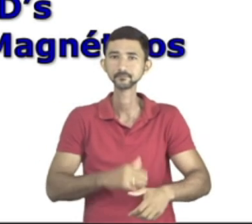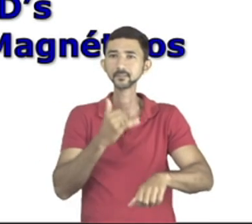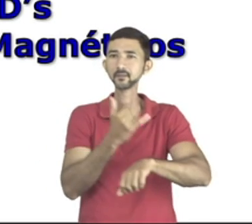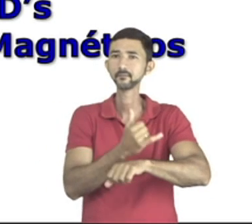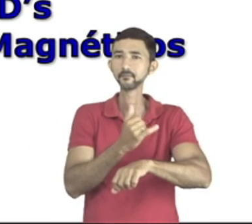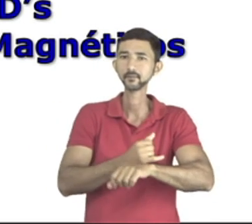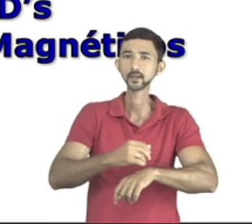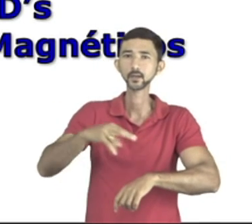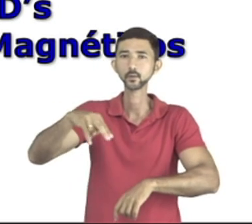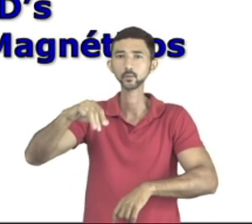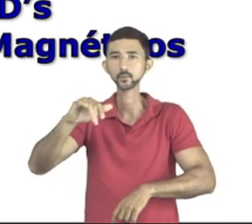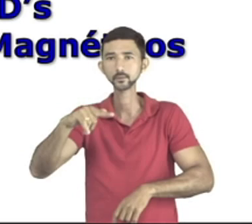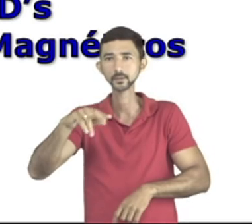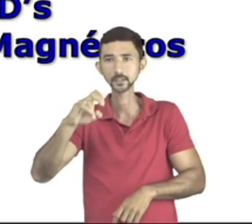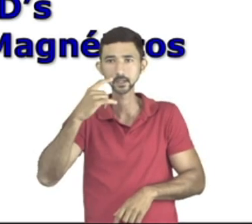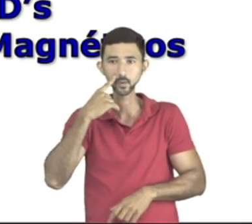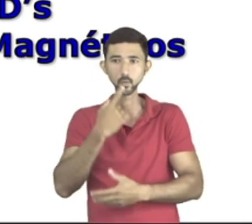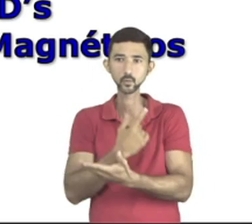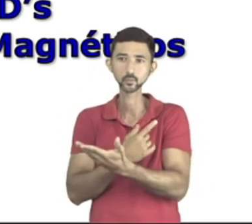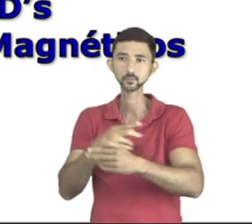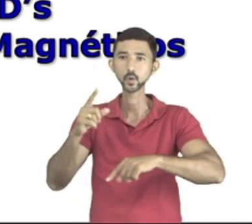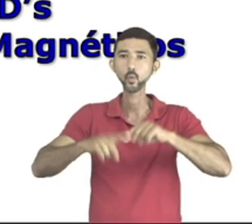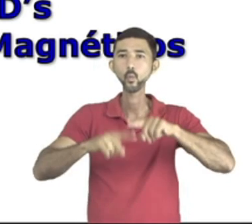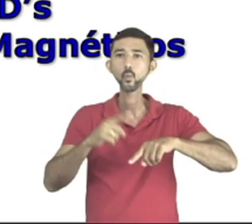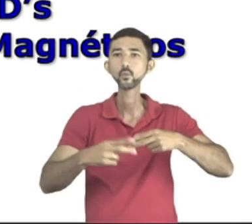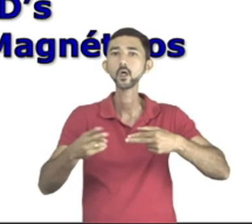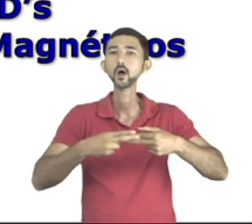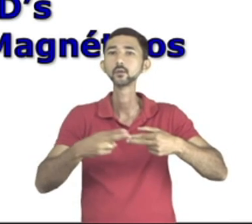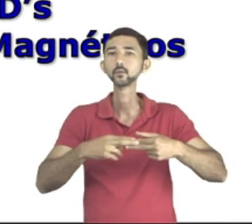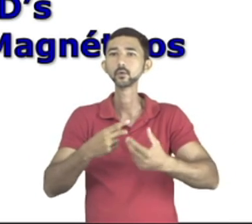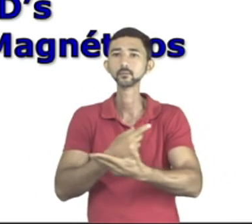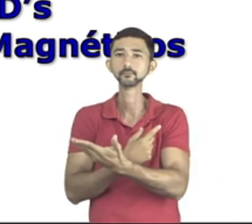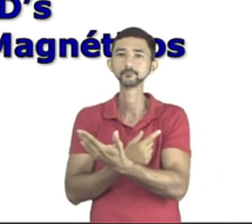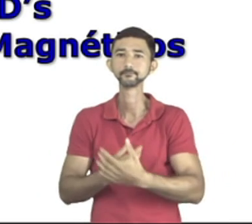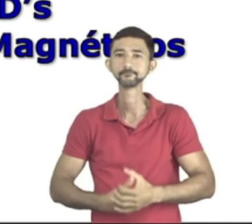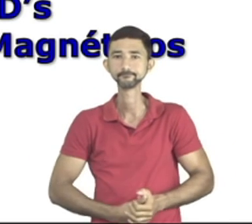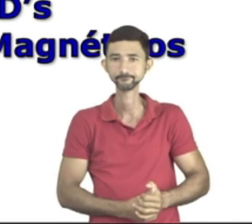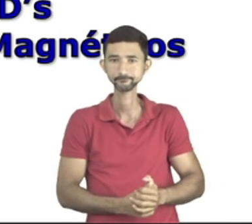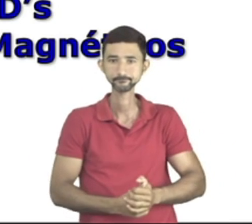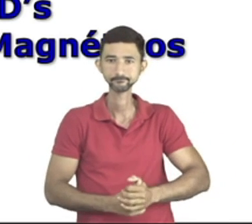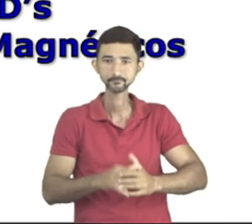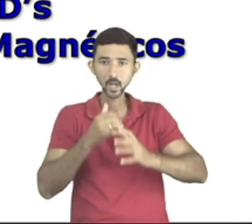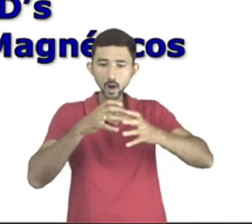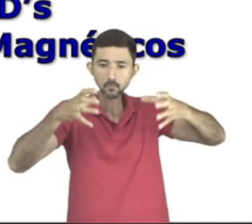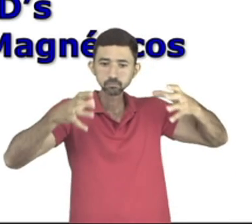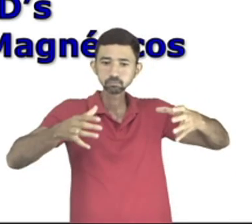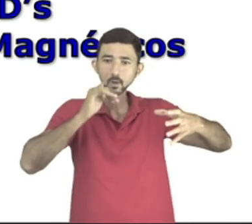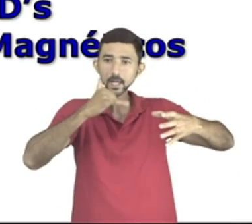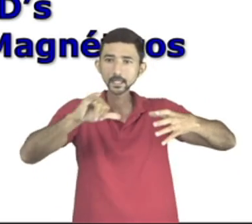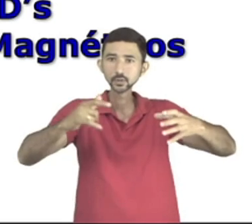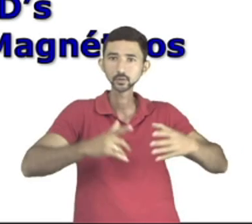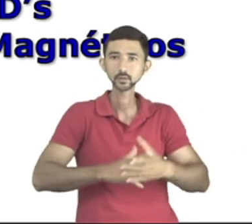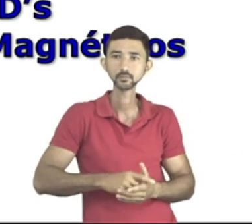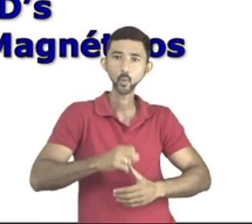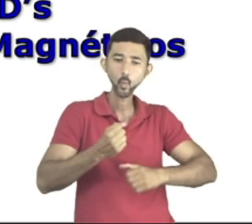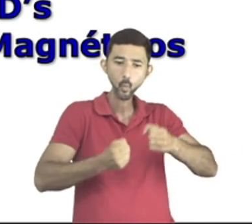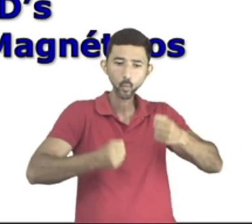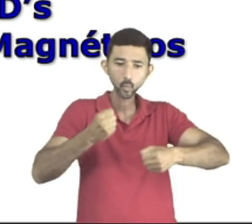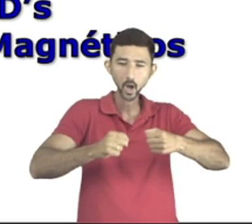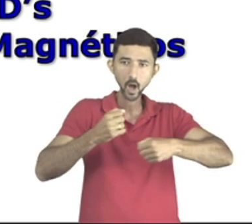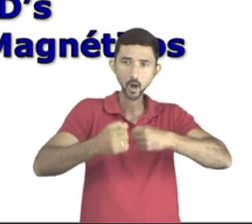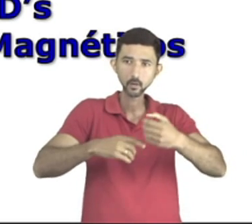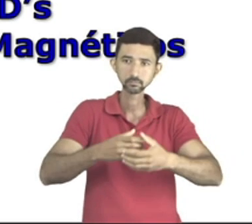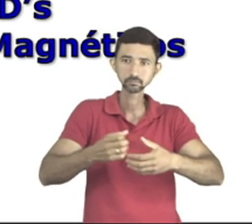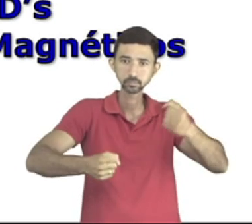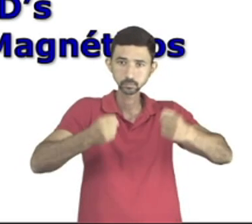ferro, o cobre, e aí você vê onde é usado o magnetismo aí, nos transformadores, nos motores elétricos, aí